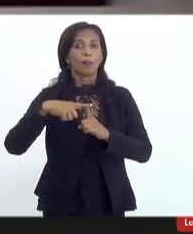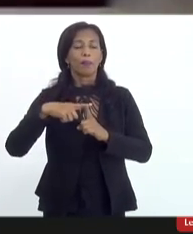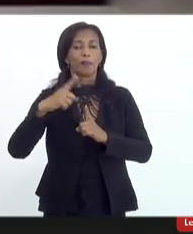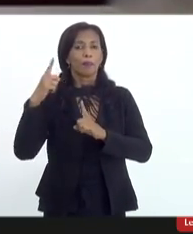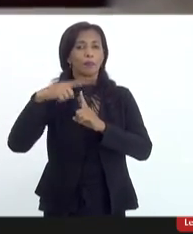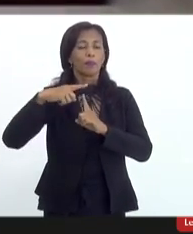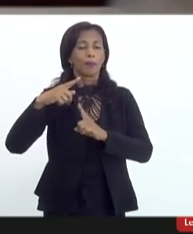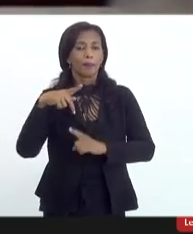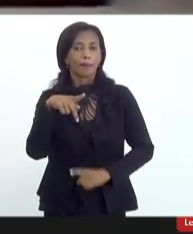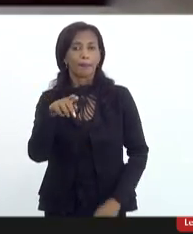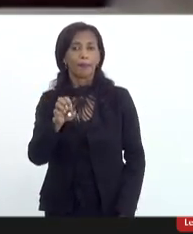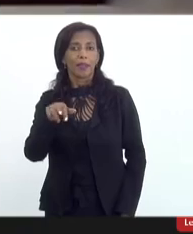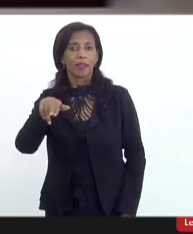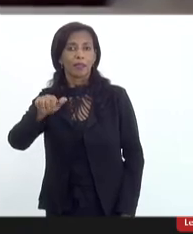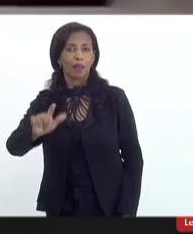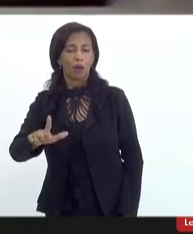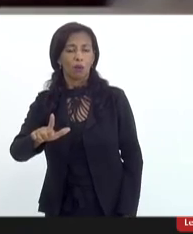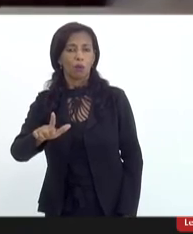o tipo penal